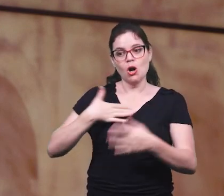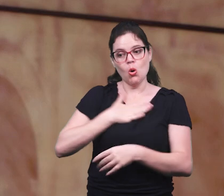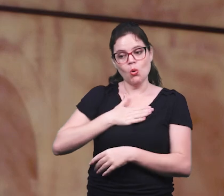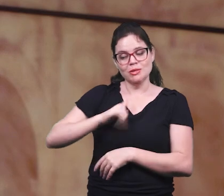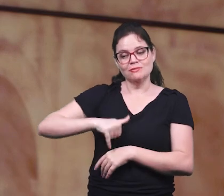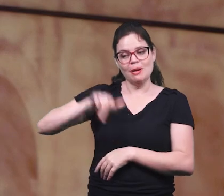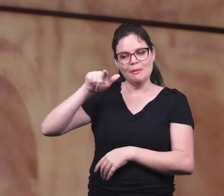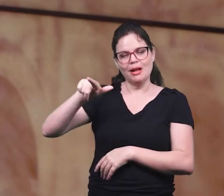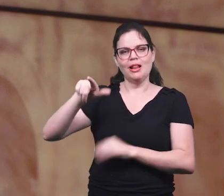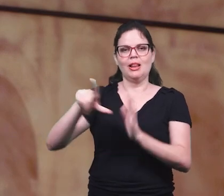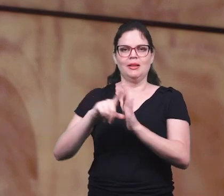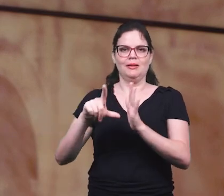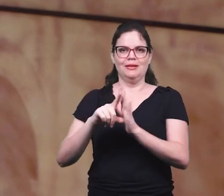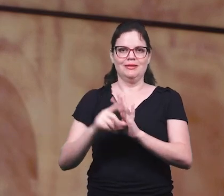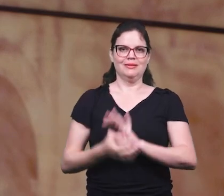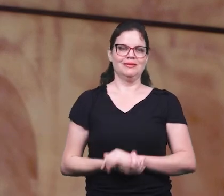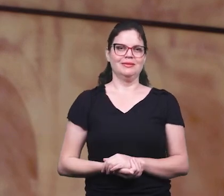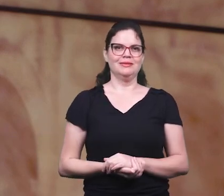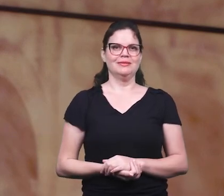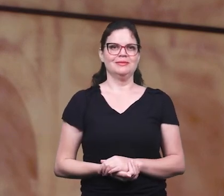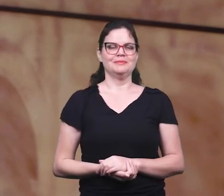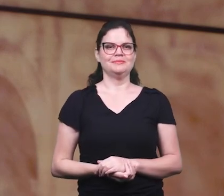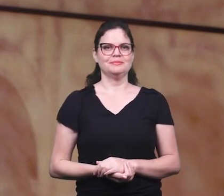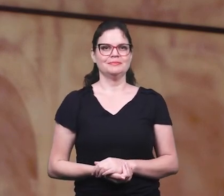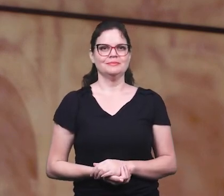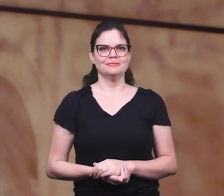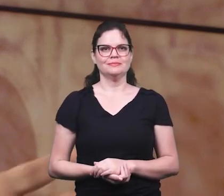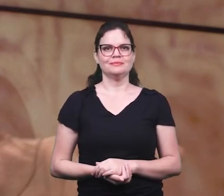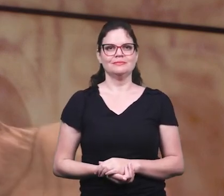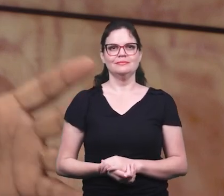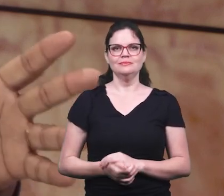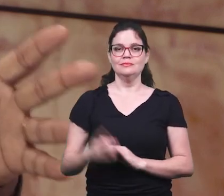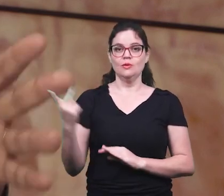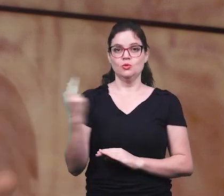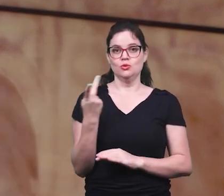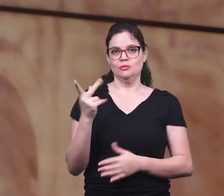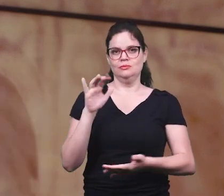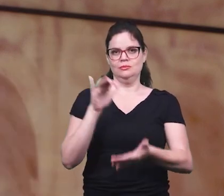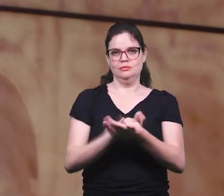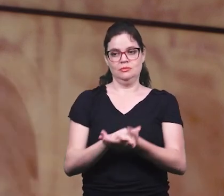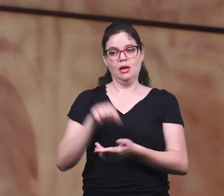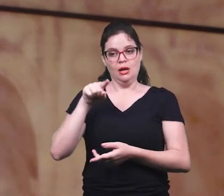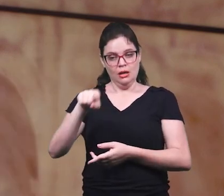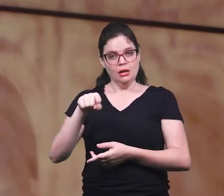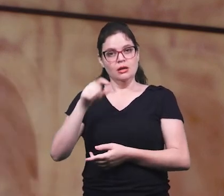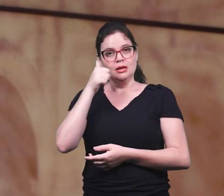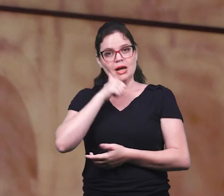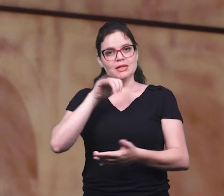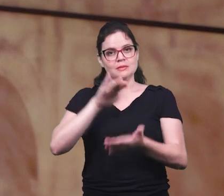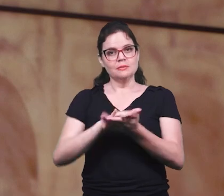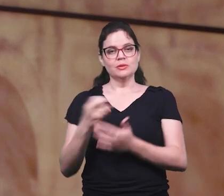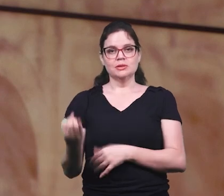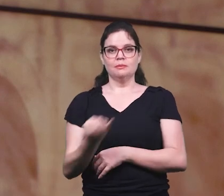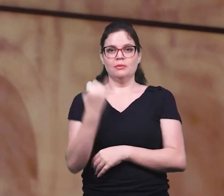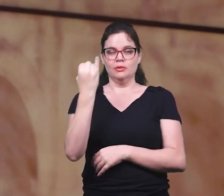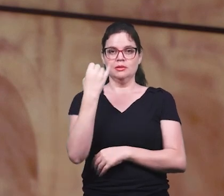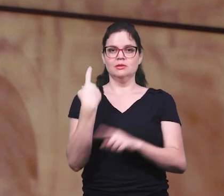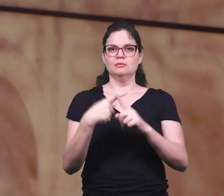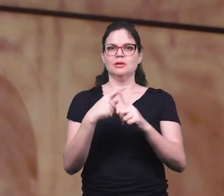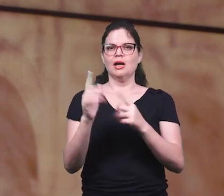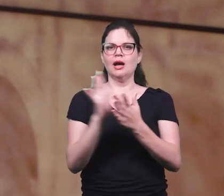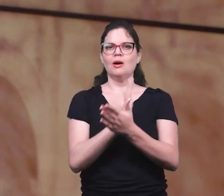Lutero, né? Então, acabou que por conveniência, ali, a situação casaram os dois, e ela foi importante para ele, porque